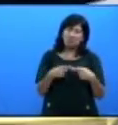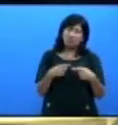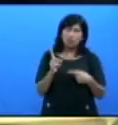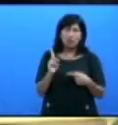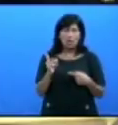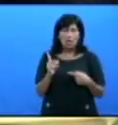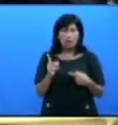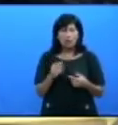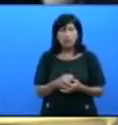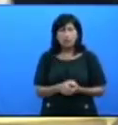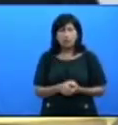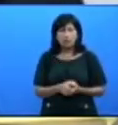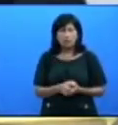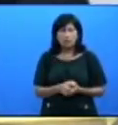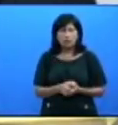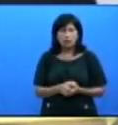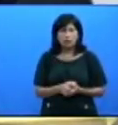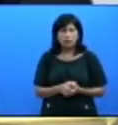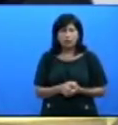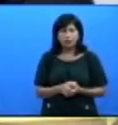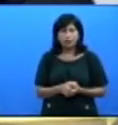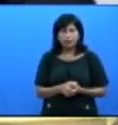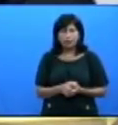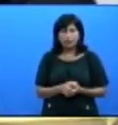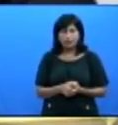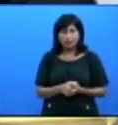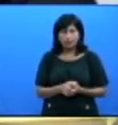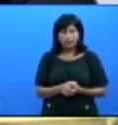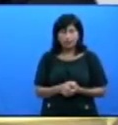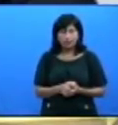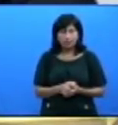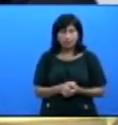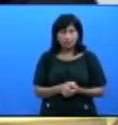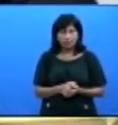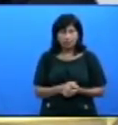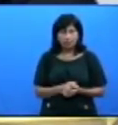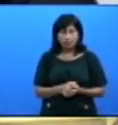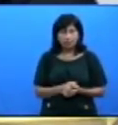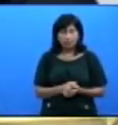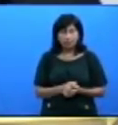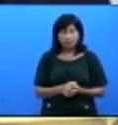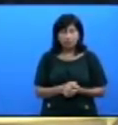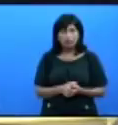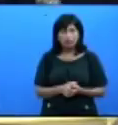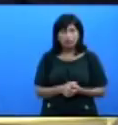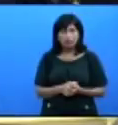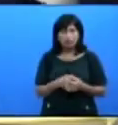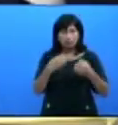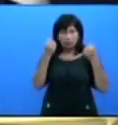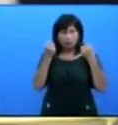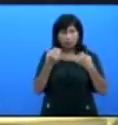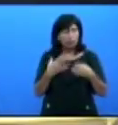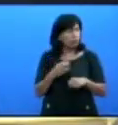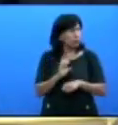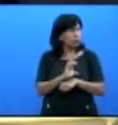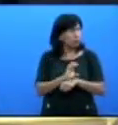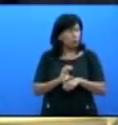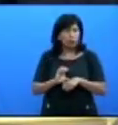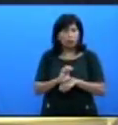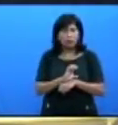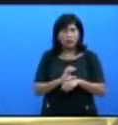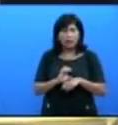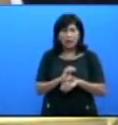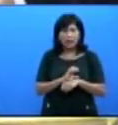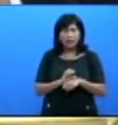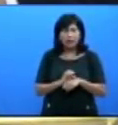problema da administração. Se ela entrou com ação declaratória de inconstitucionalidade, é ela que tem que se defender das